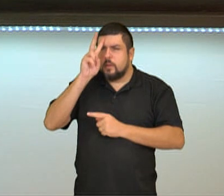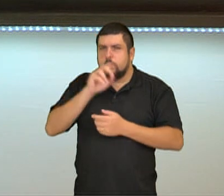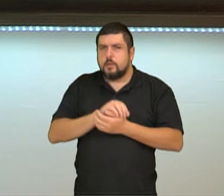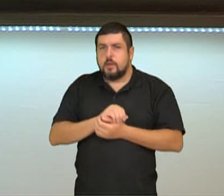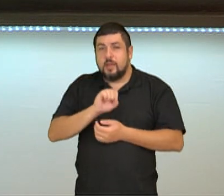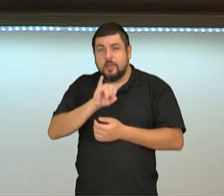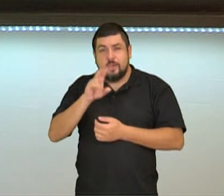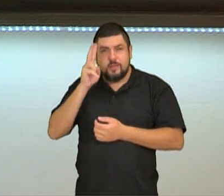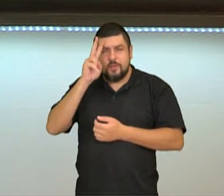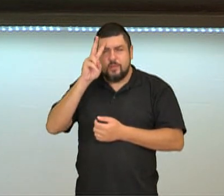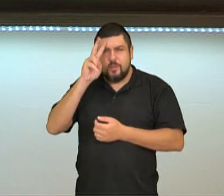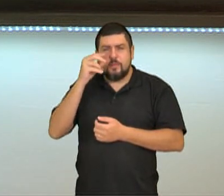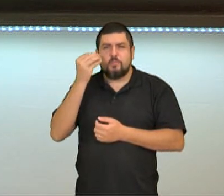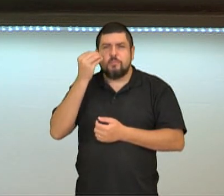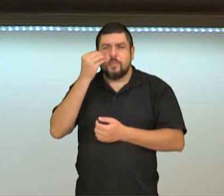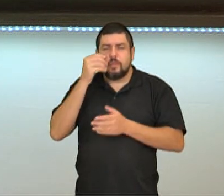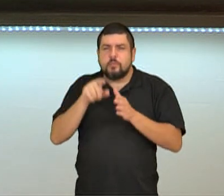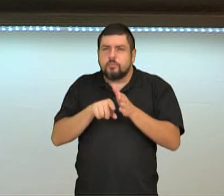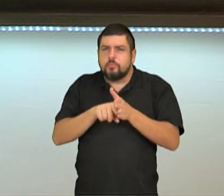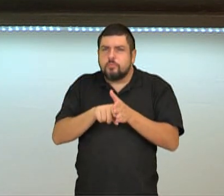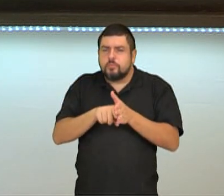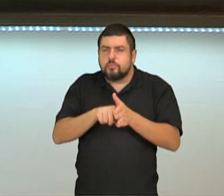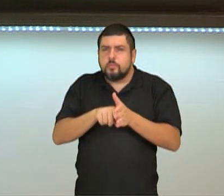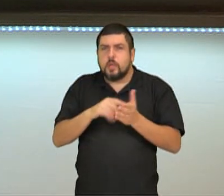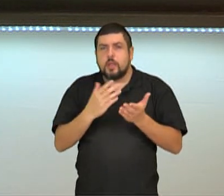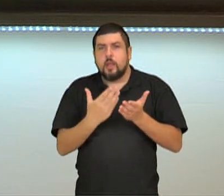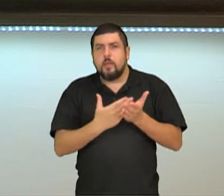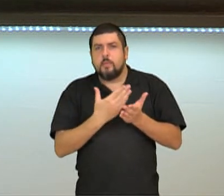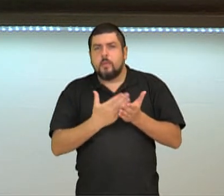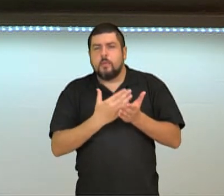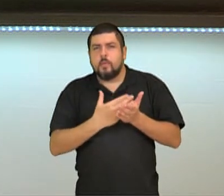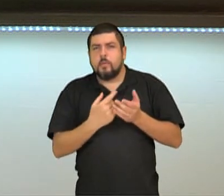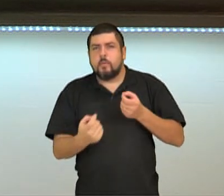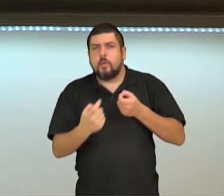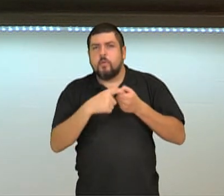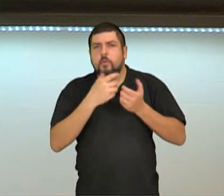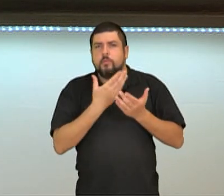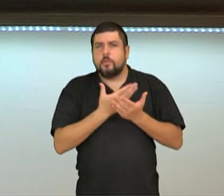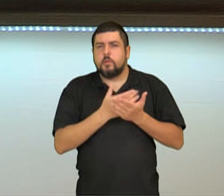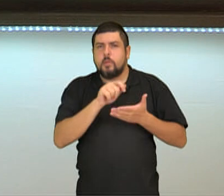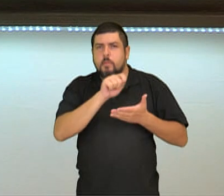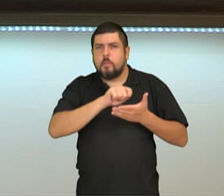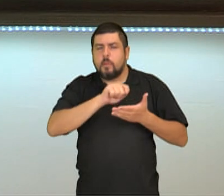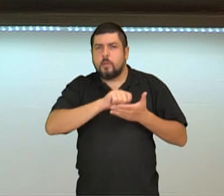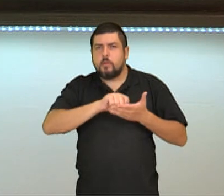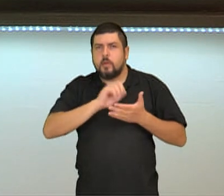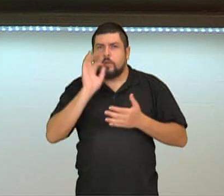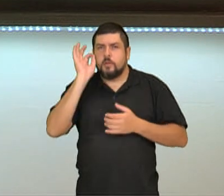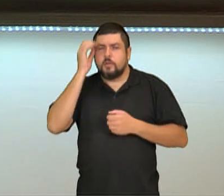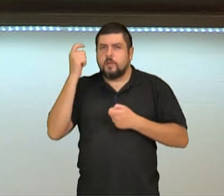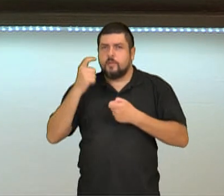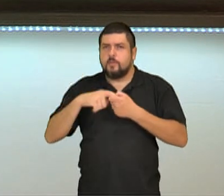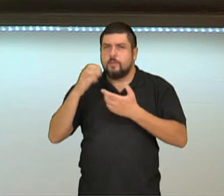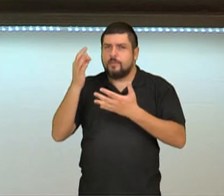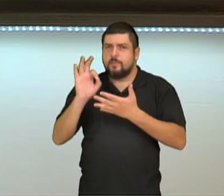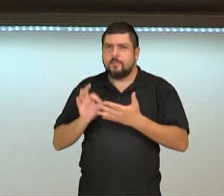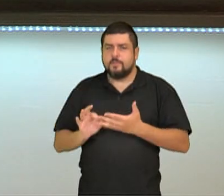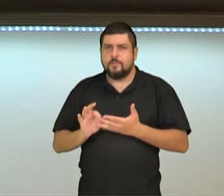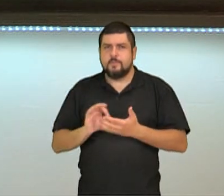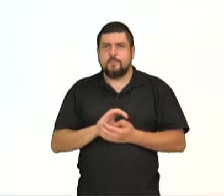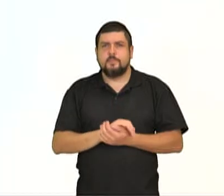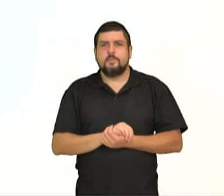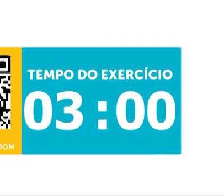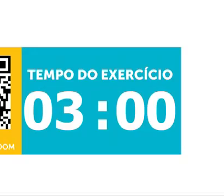não lembra, pega lá seu material, volta algumas aulas atrás, encontra aí e eu já volto aqui para